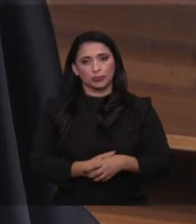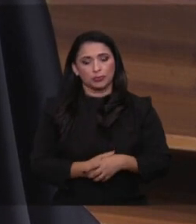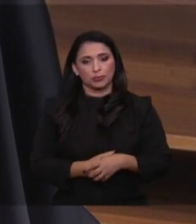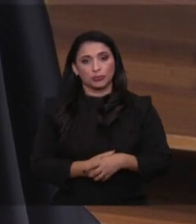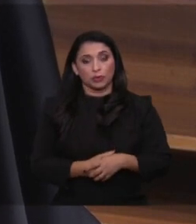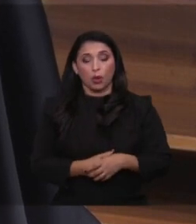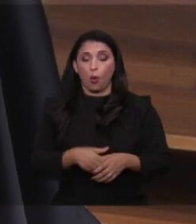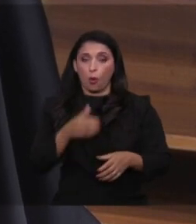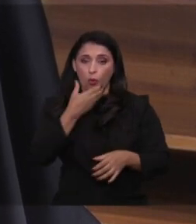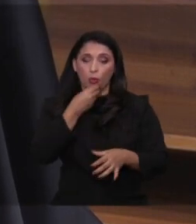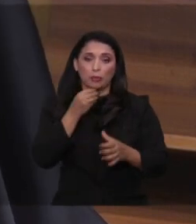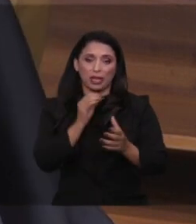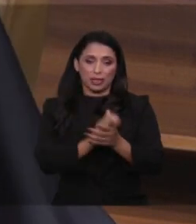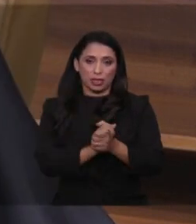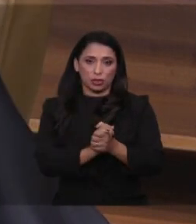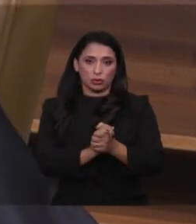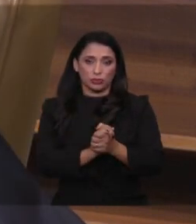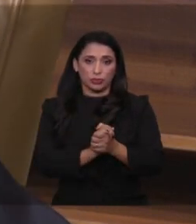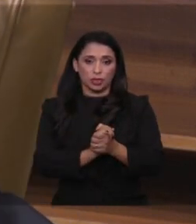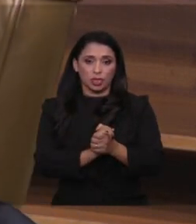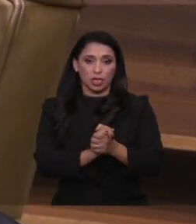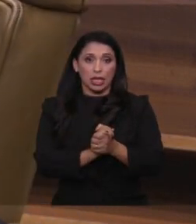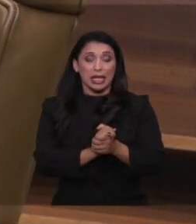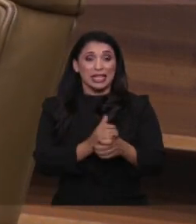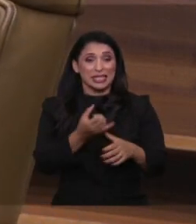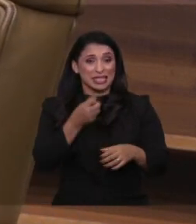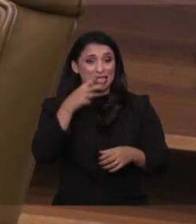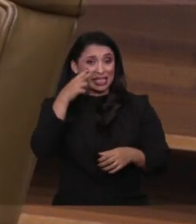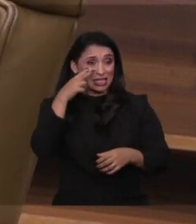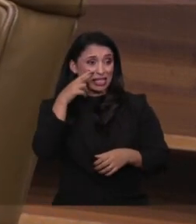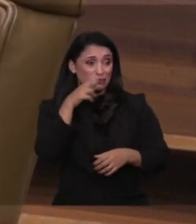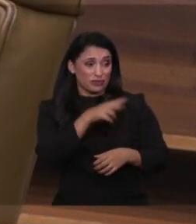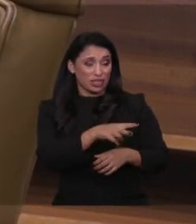do marido o adultério da sua esposa.